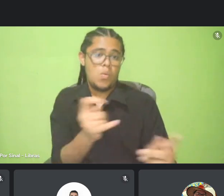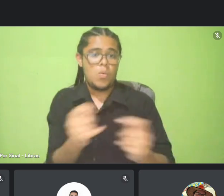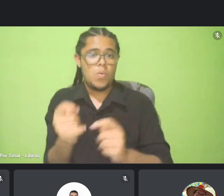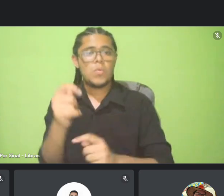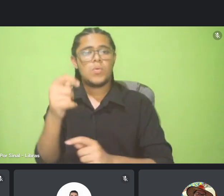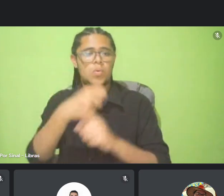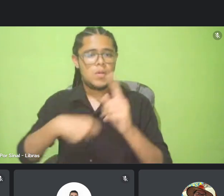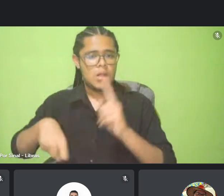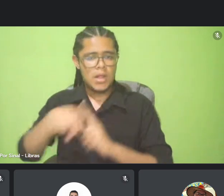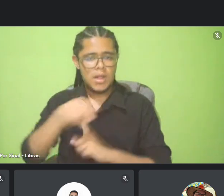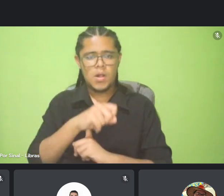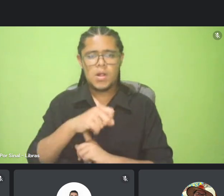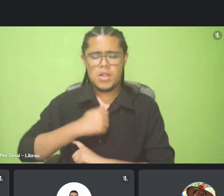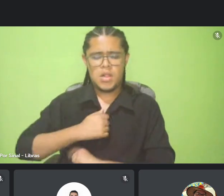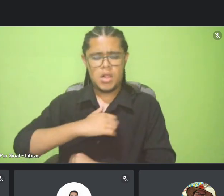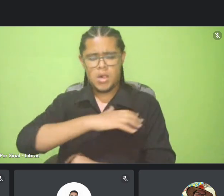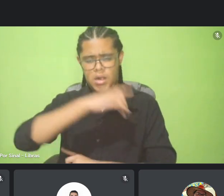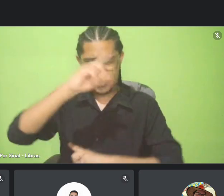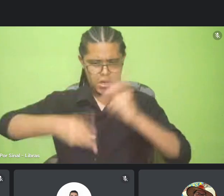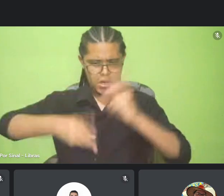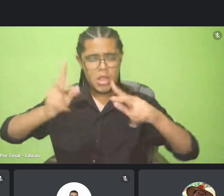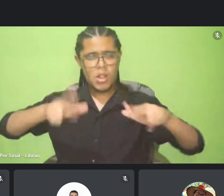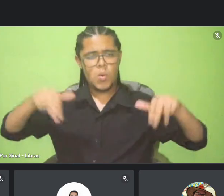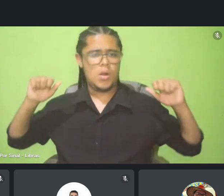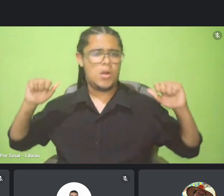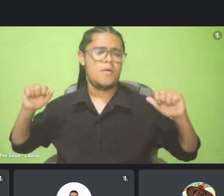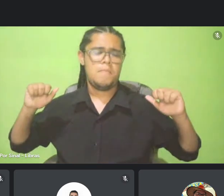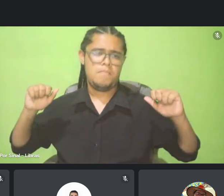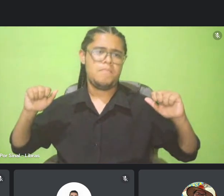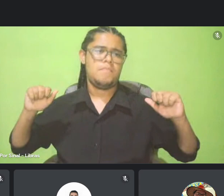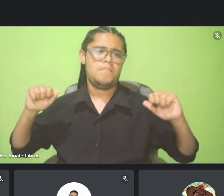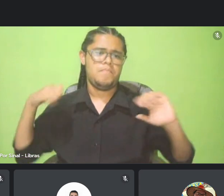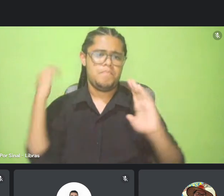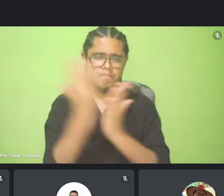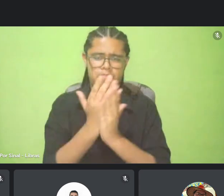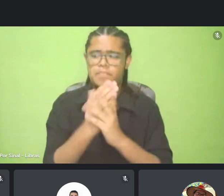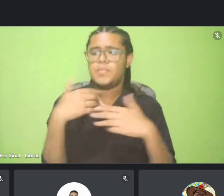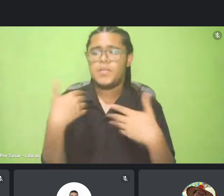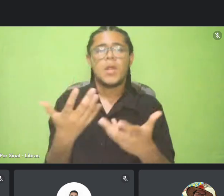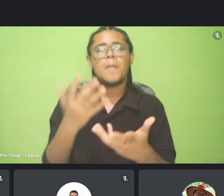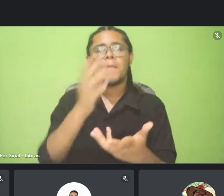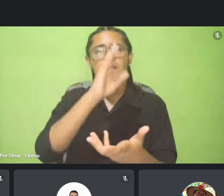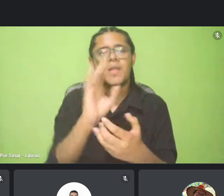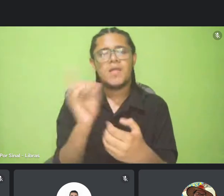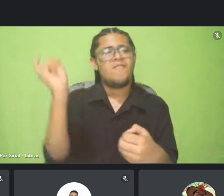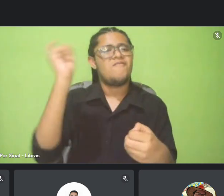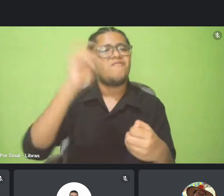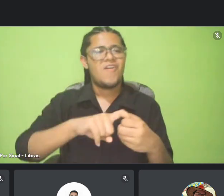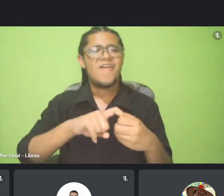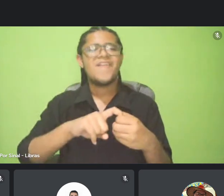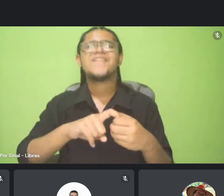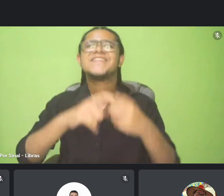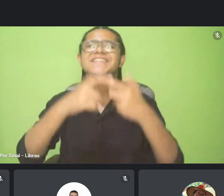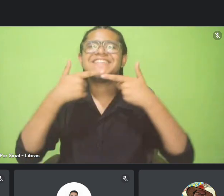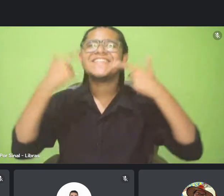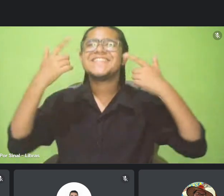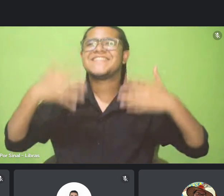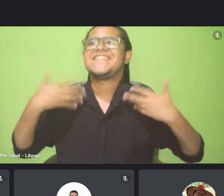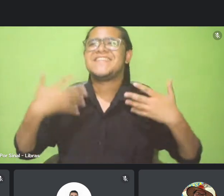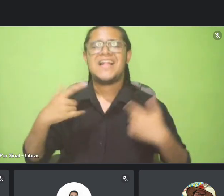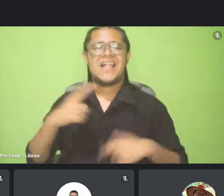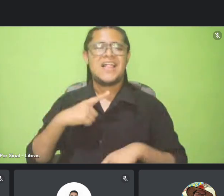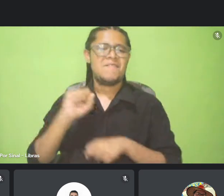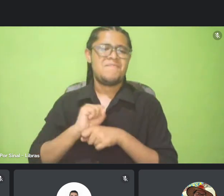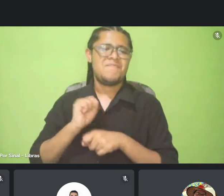Pelas lutas e defesa do povo. O Brasil volta a sorrir e ter esperança de